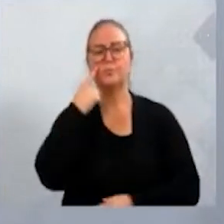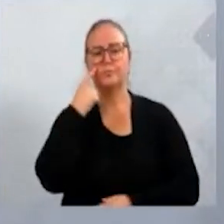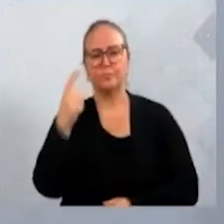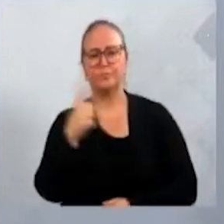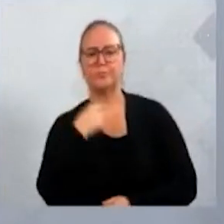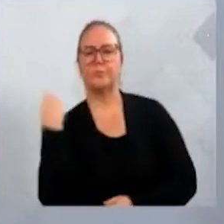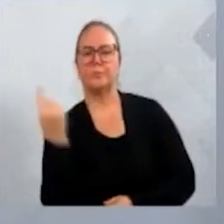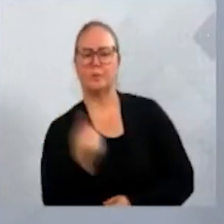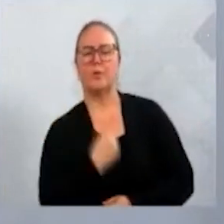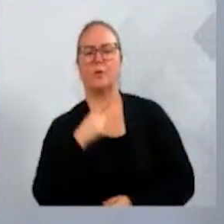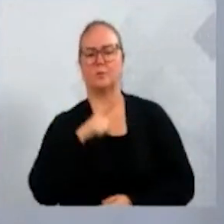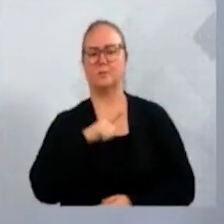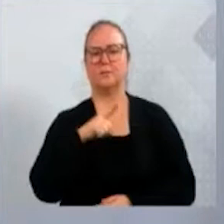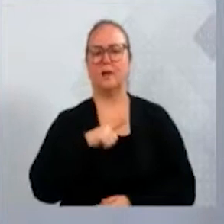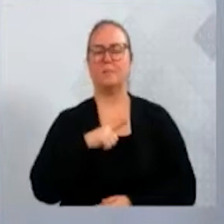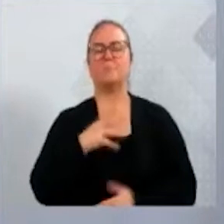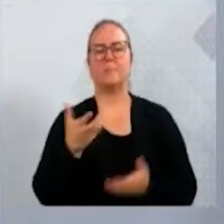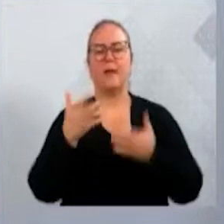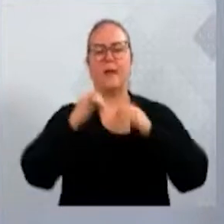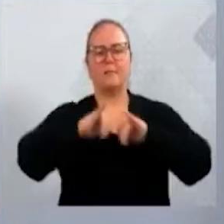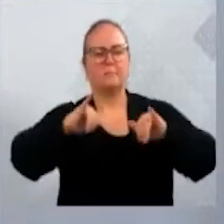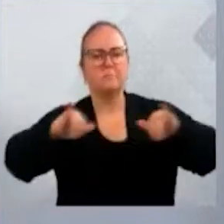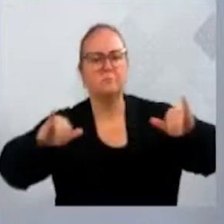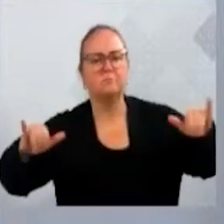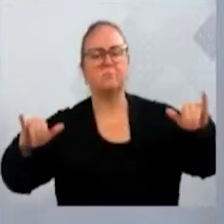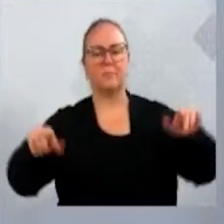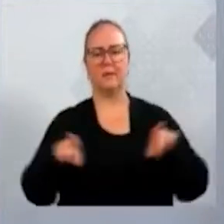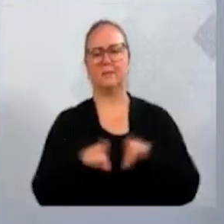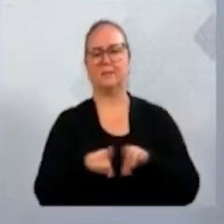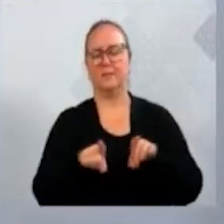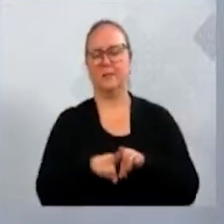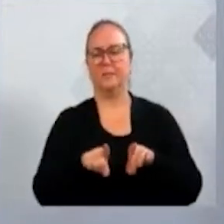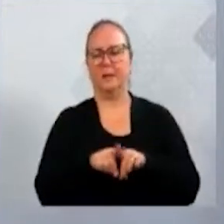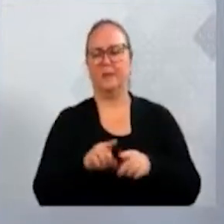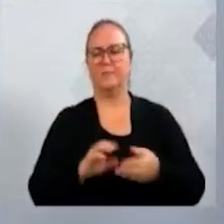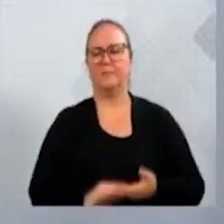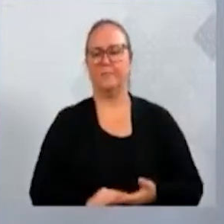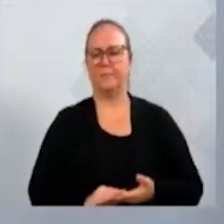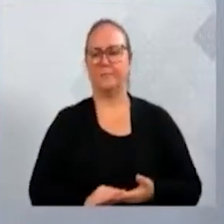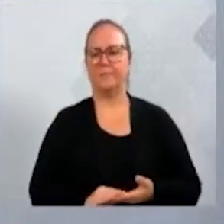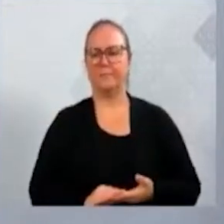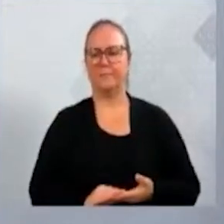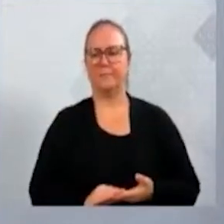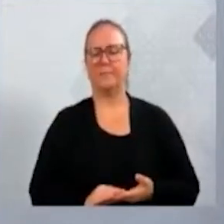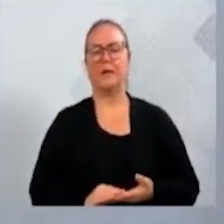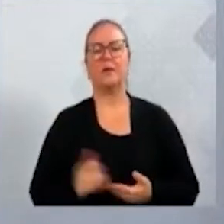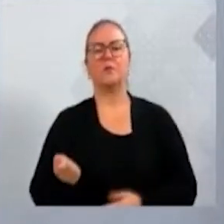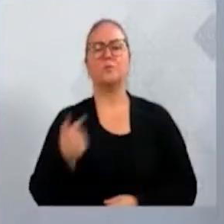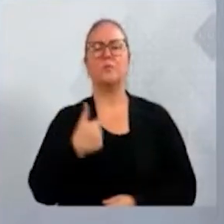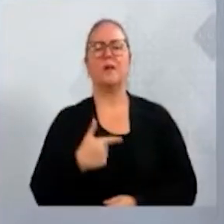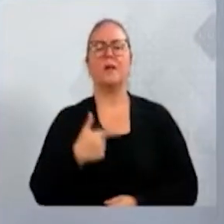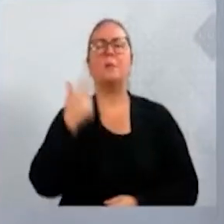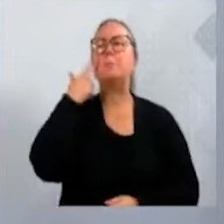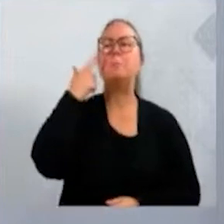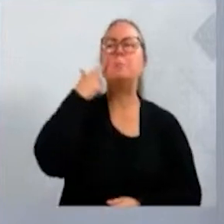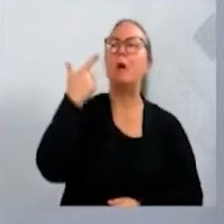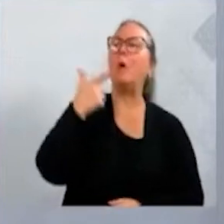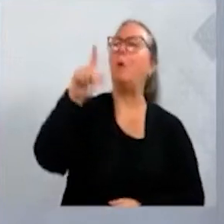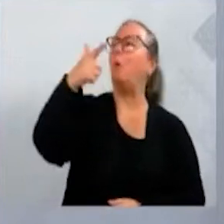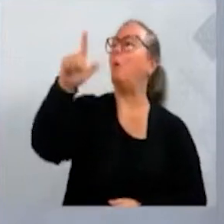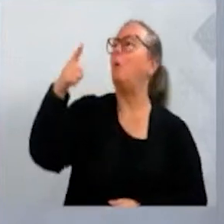e queremos comunicar em vez de trazer audiências importadas em audiências a